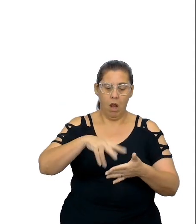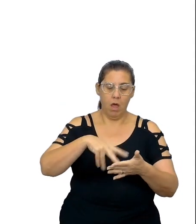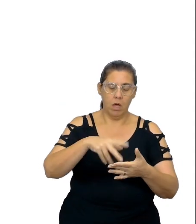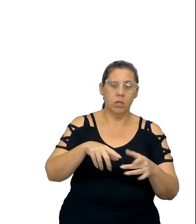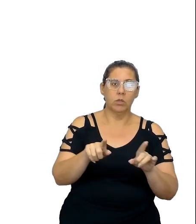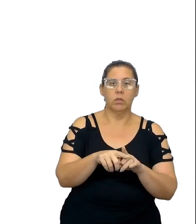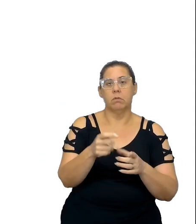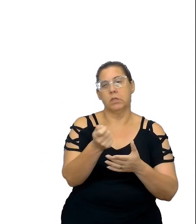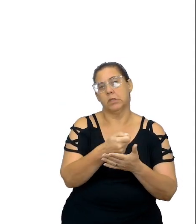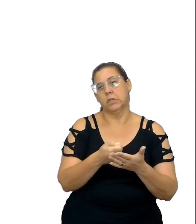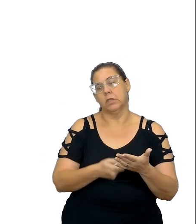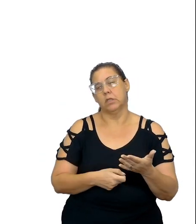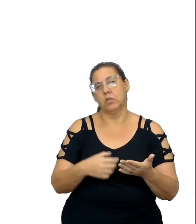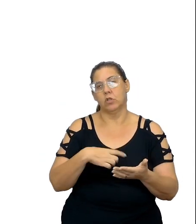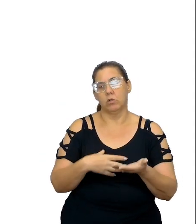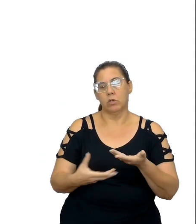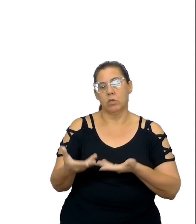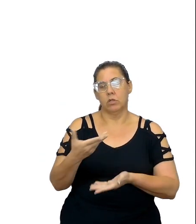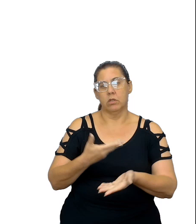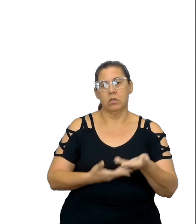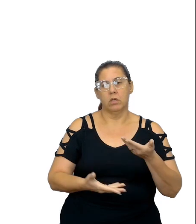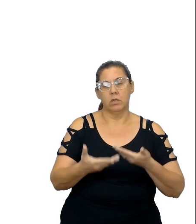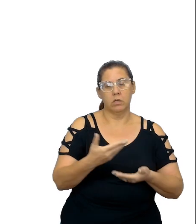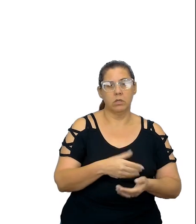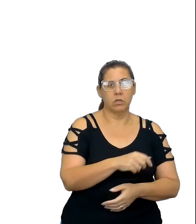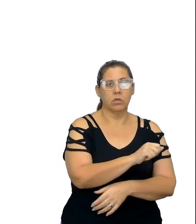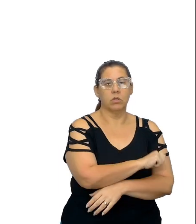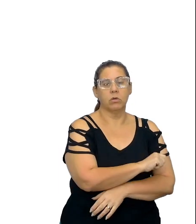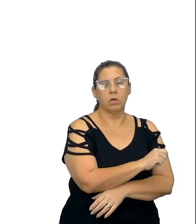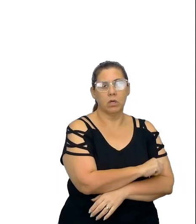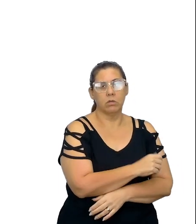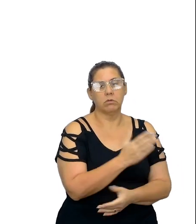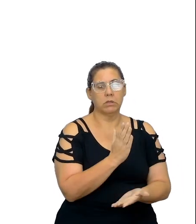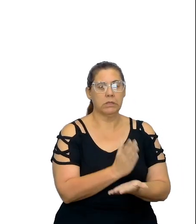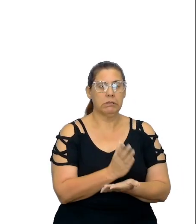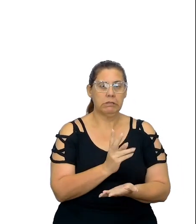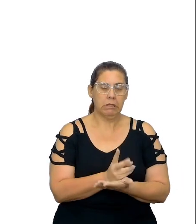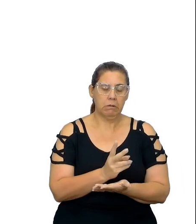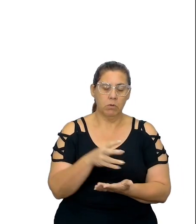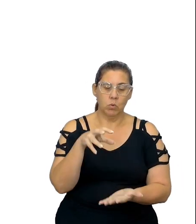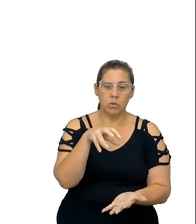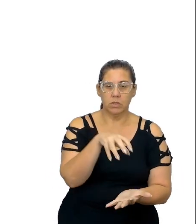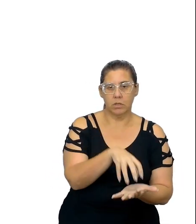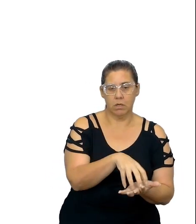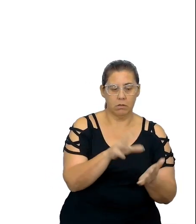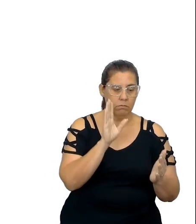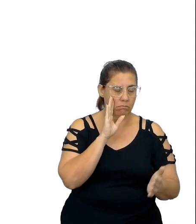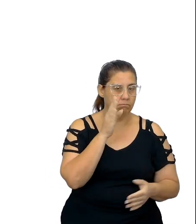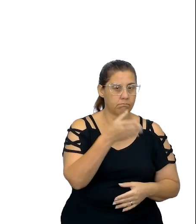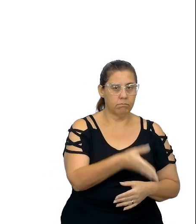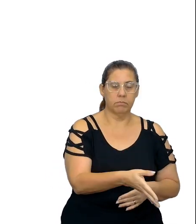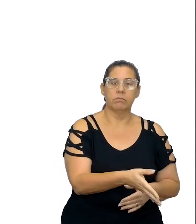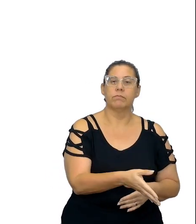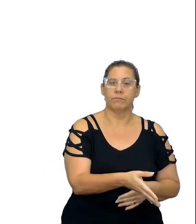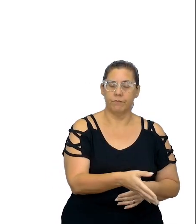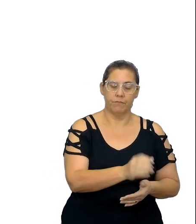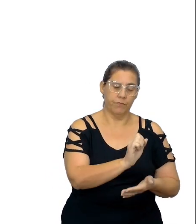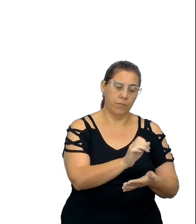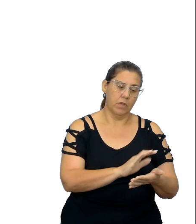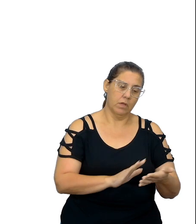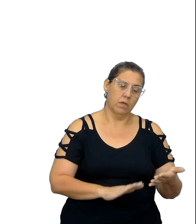escrita de forma interativa, colocando o estudante como centro da aprendizagem, refletir se as habilidades essenciais